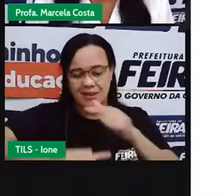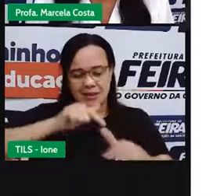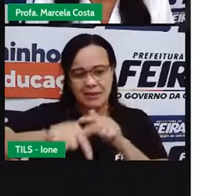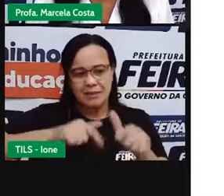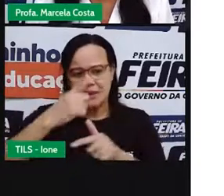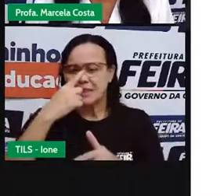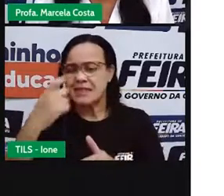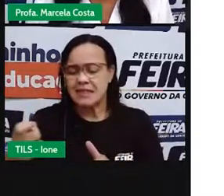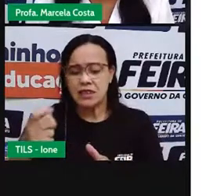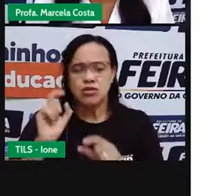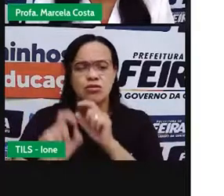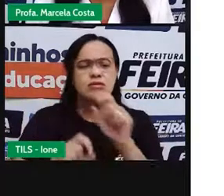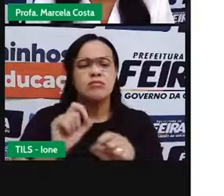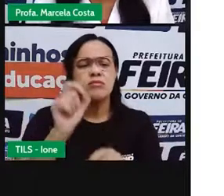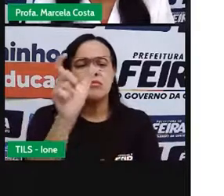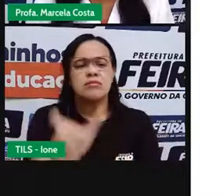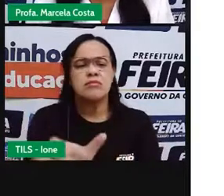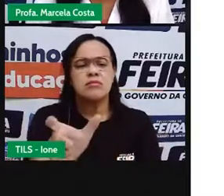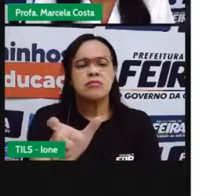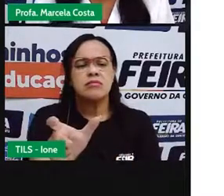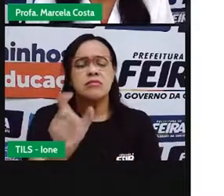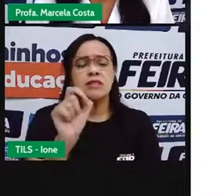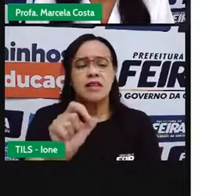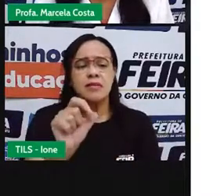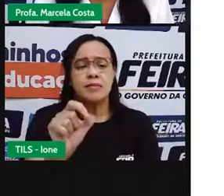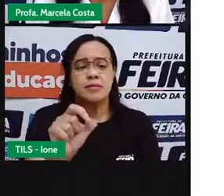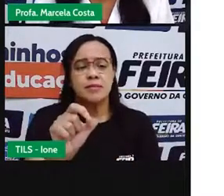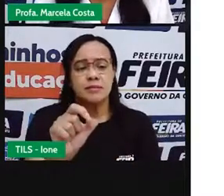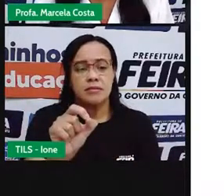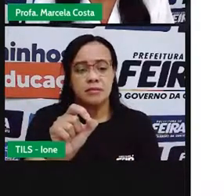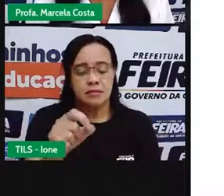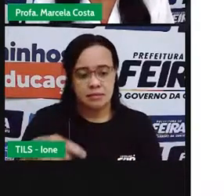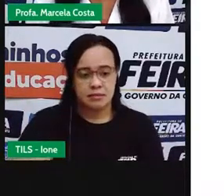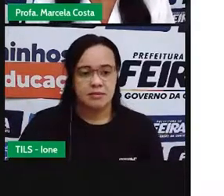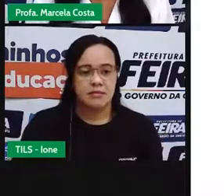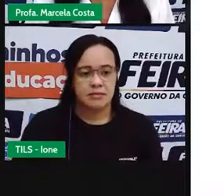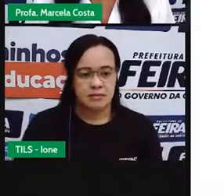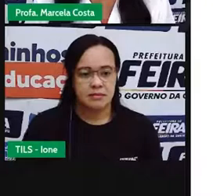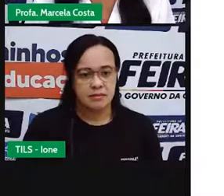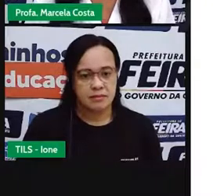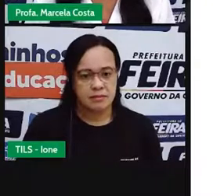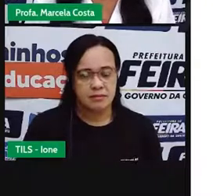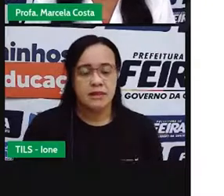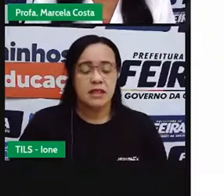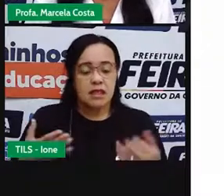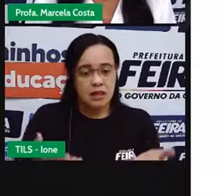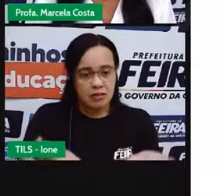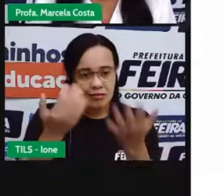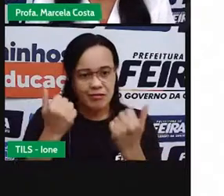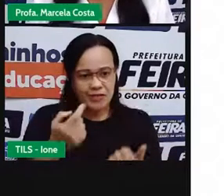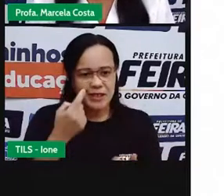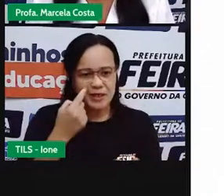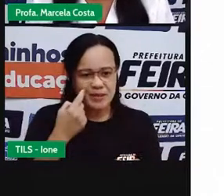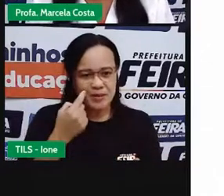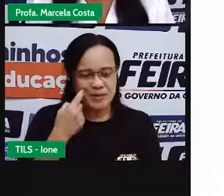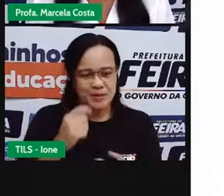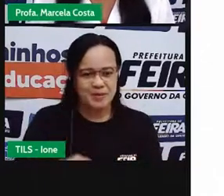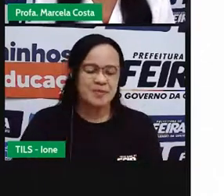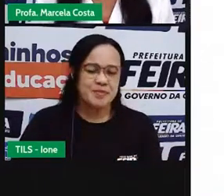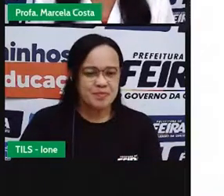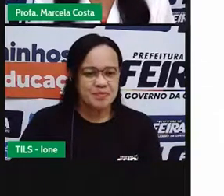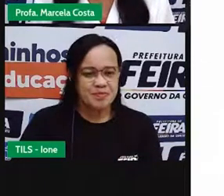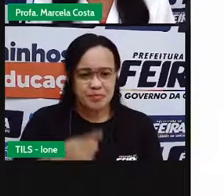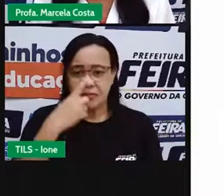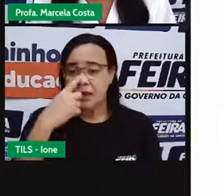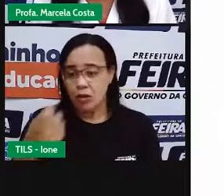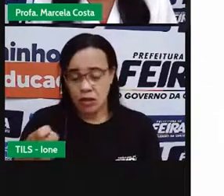Que pessoas são essas? vão ver, crianças, que o lixo,